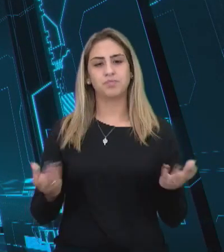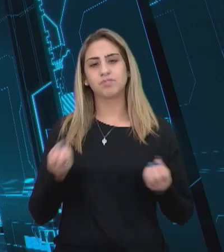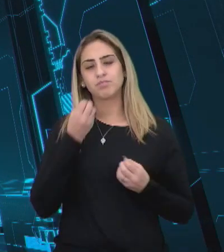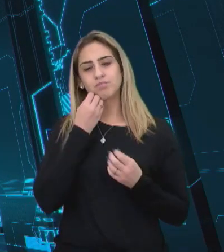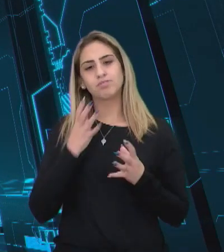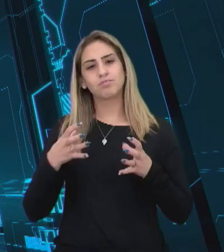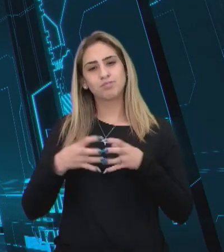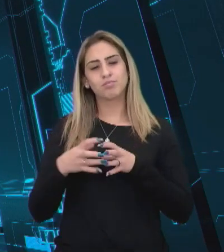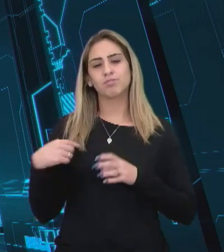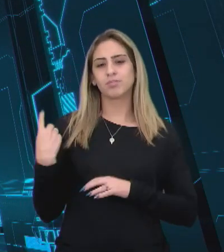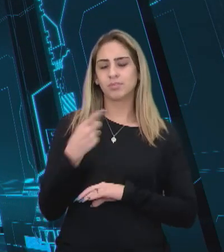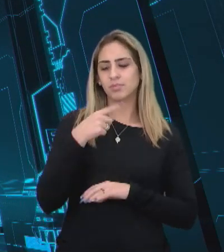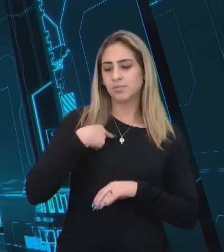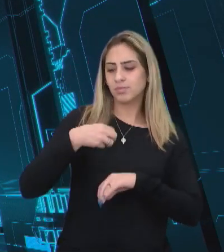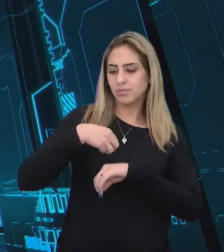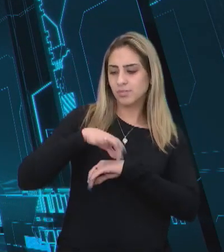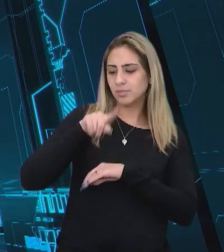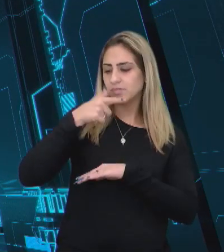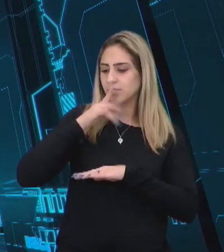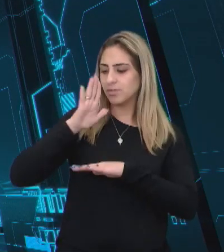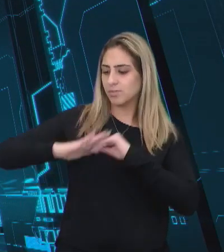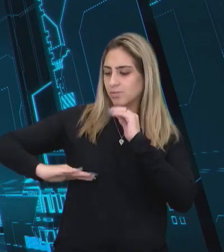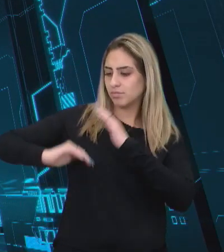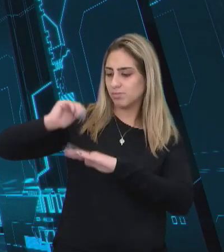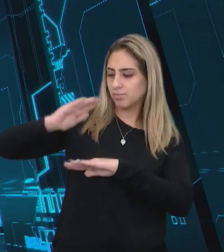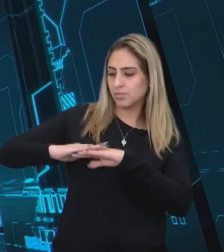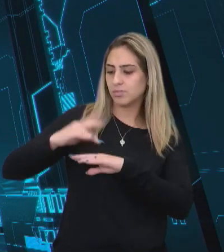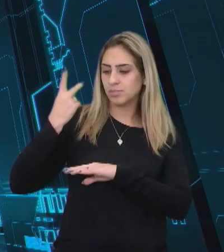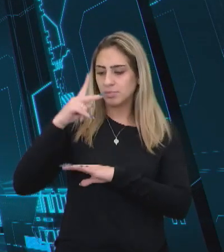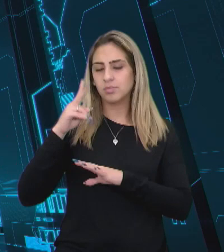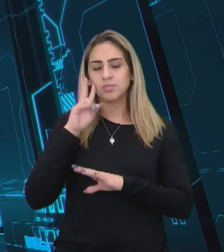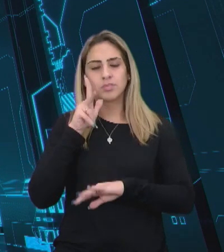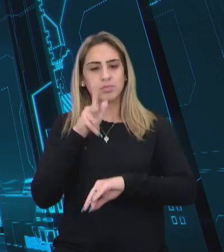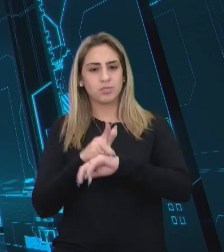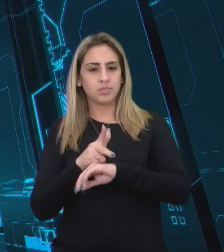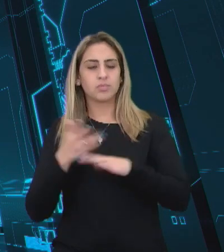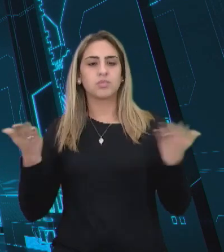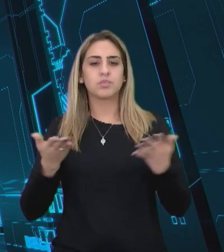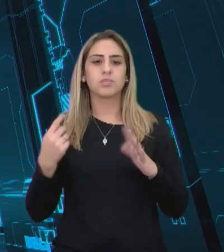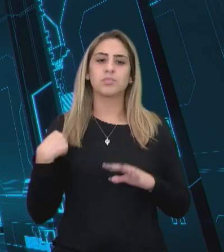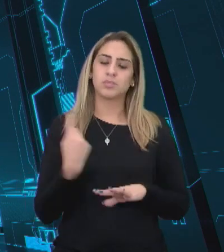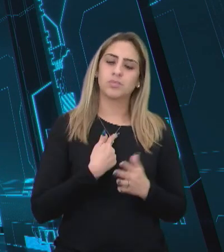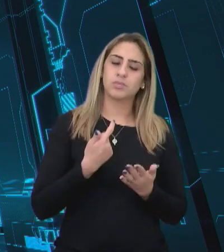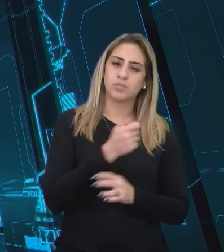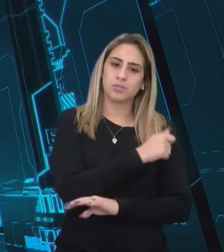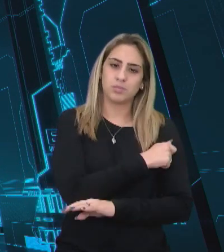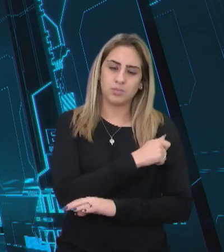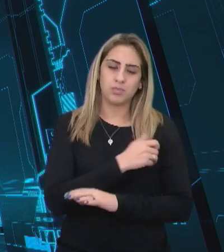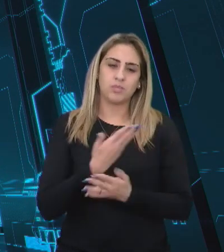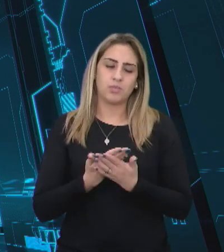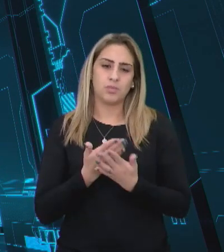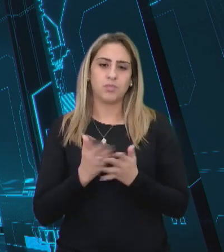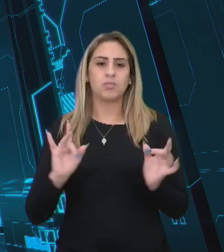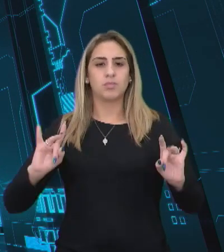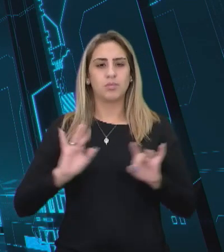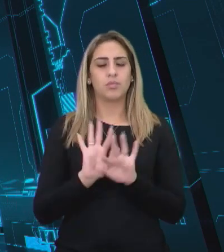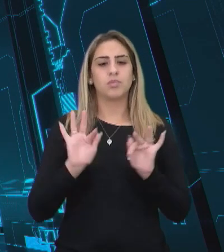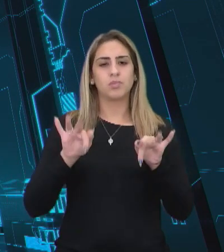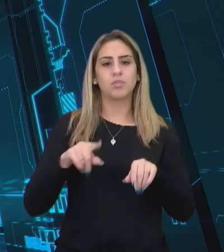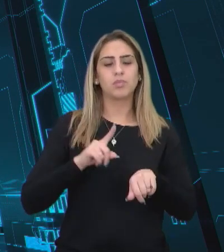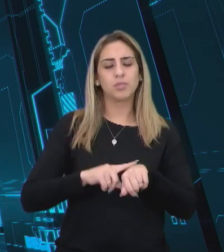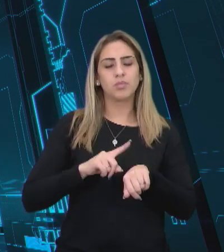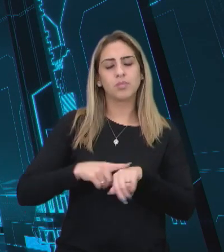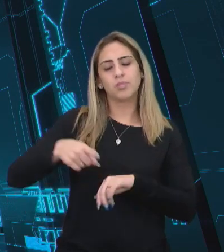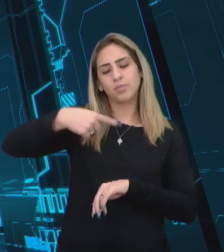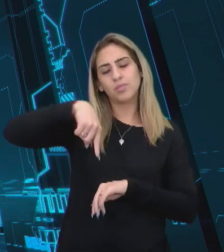bem, turma, essa foi a nossa dica de vocês construírem, né, o seu videoclipe. Agora a nossa aula está chegando ao final. Então agora é aquele momento que